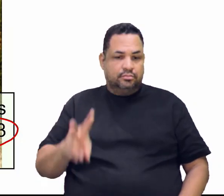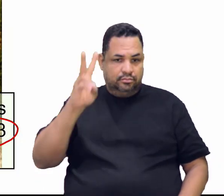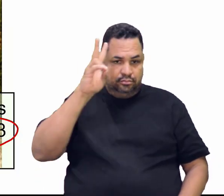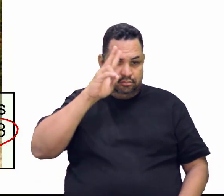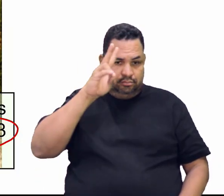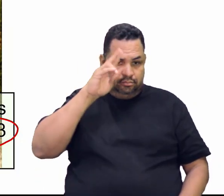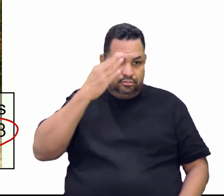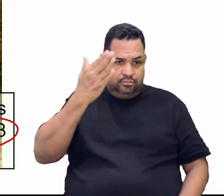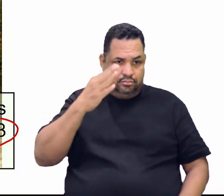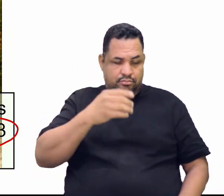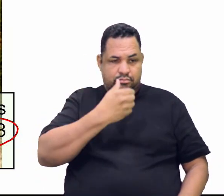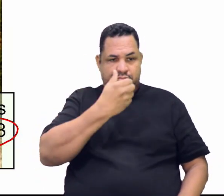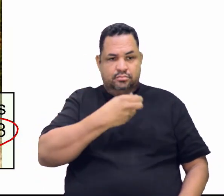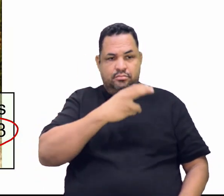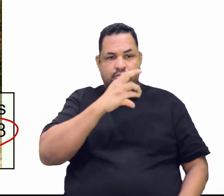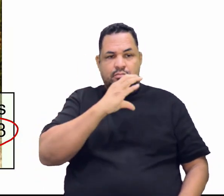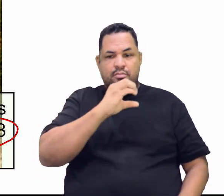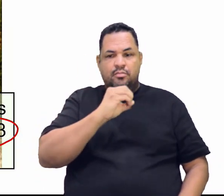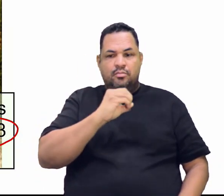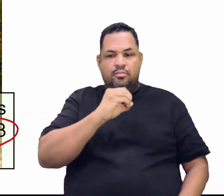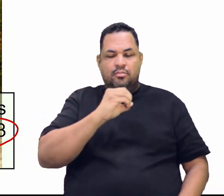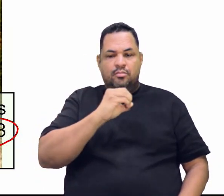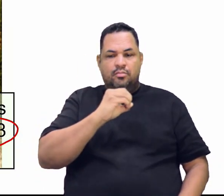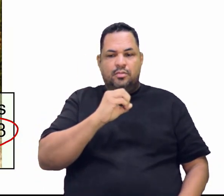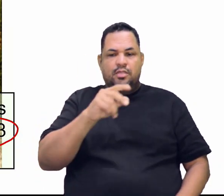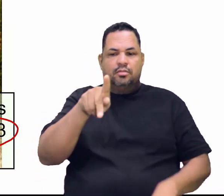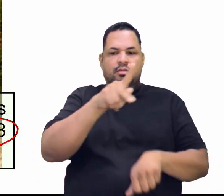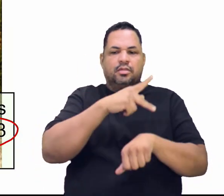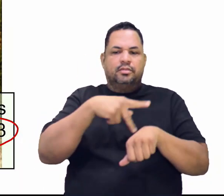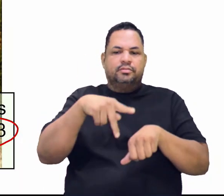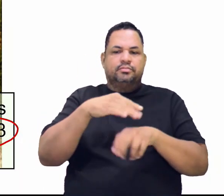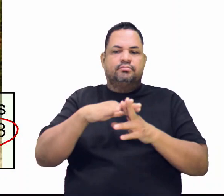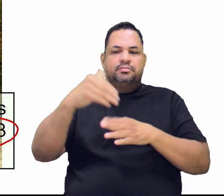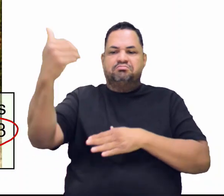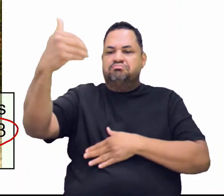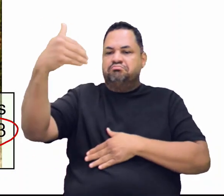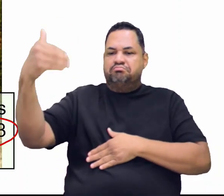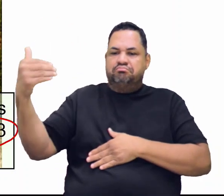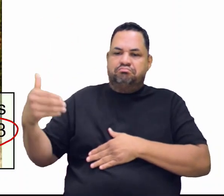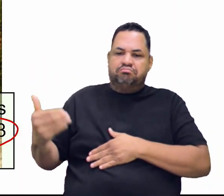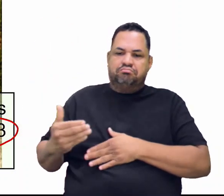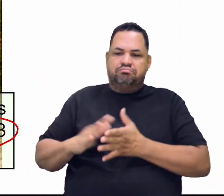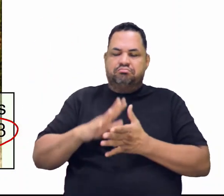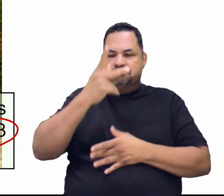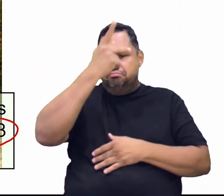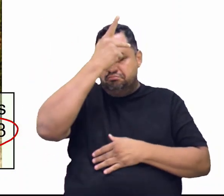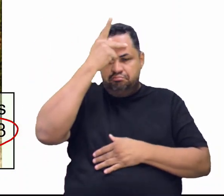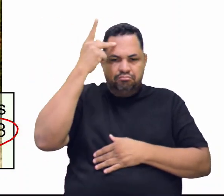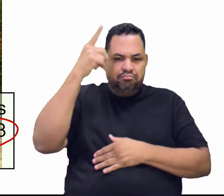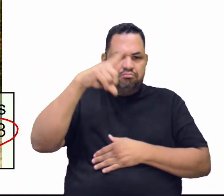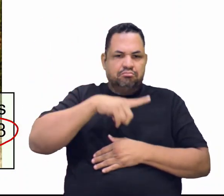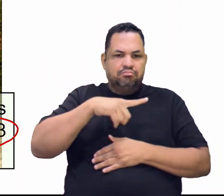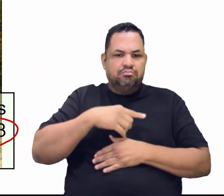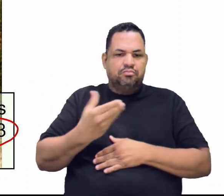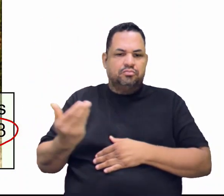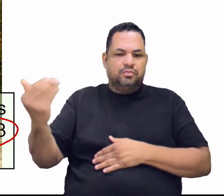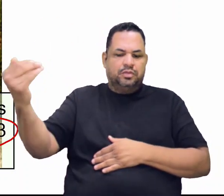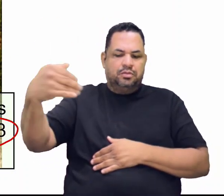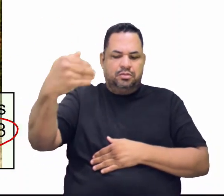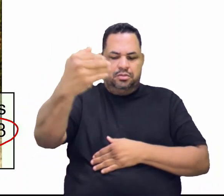que eu falei? As 50 unidades, nacionalidades? Pois é. Então, tivemos